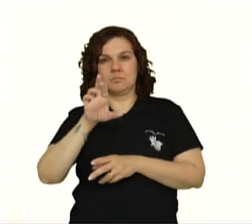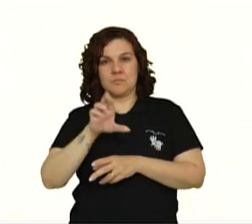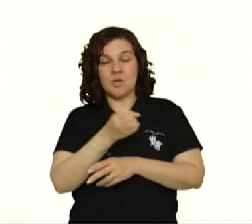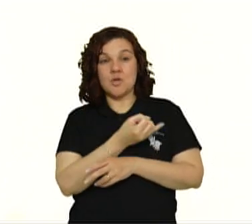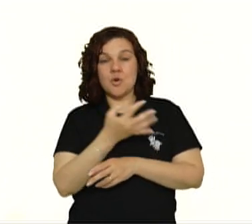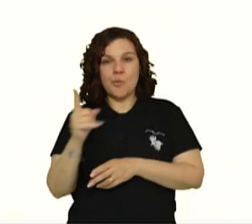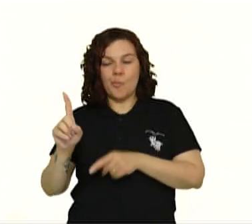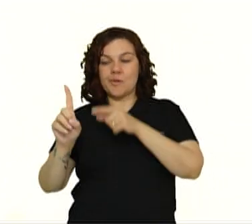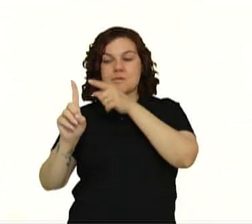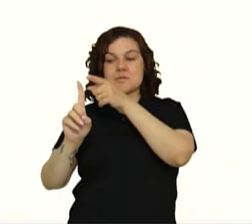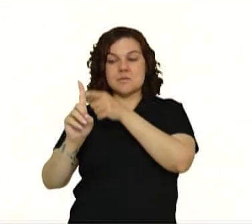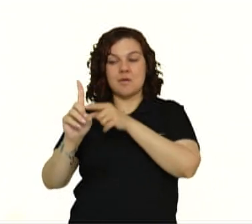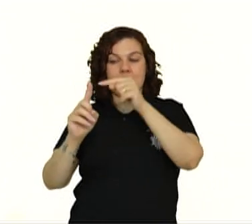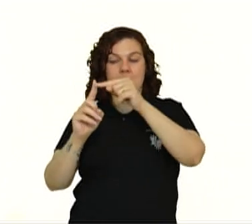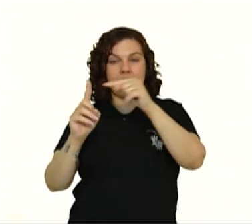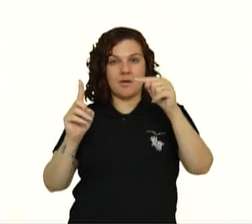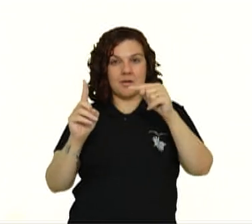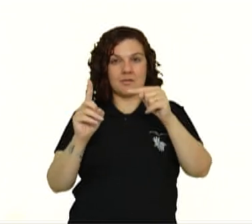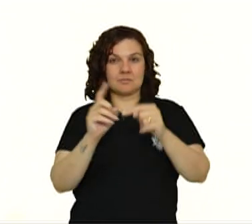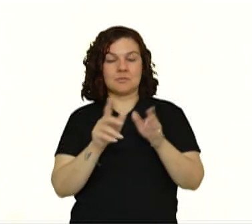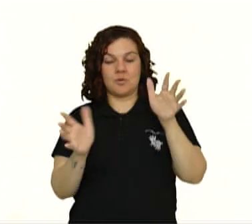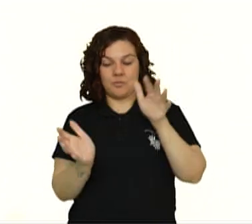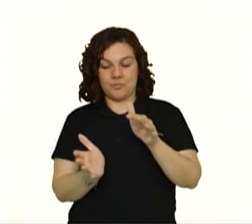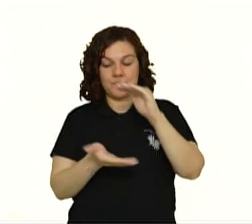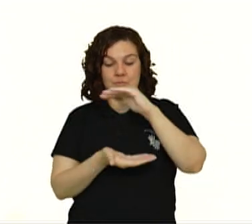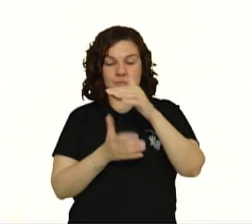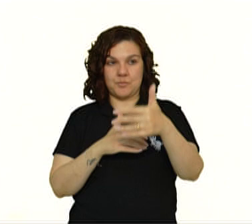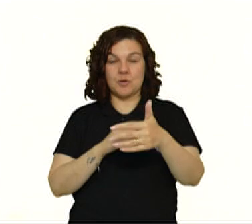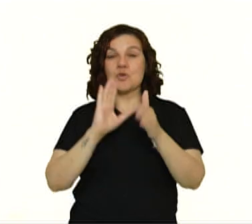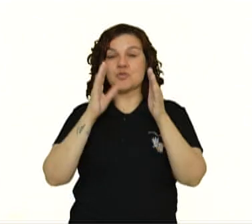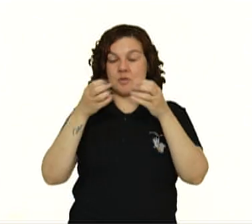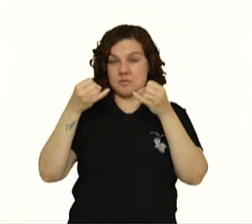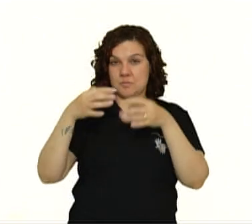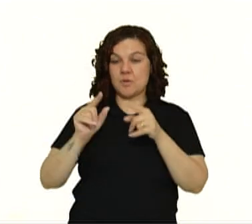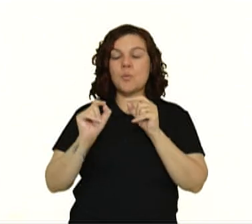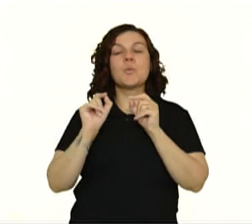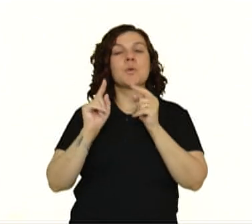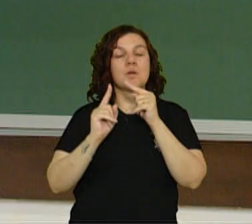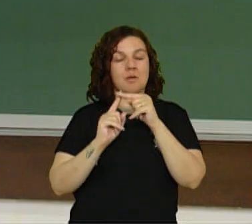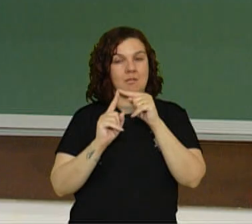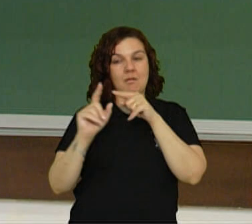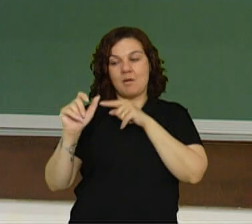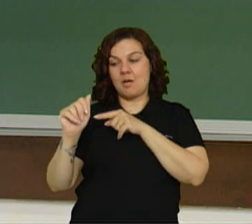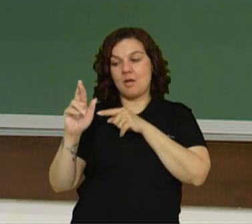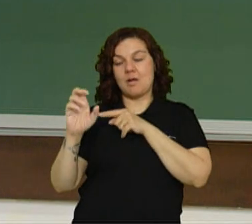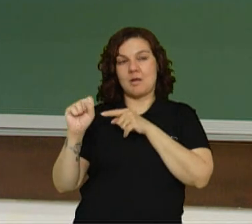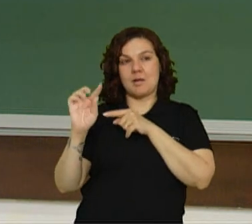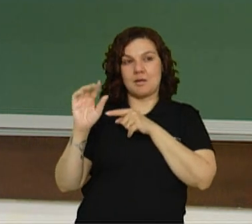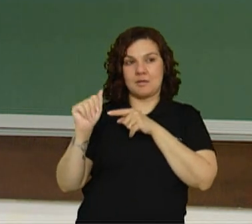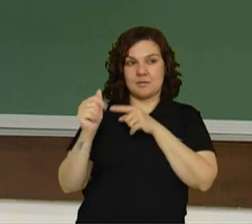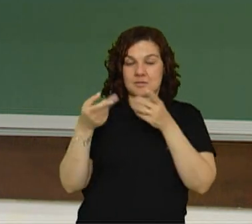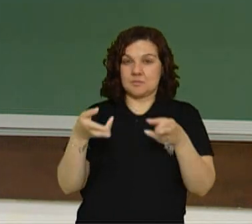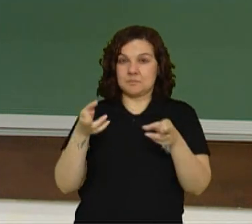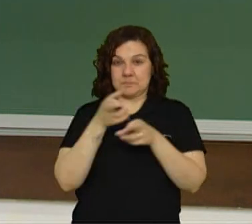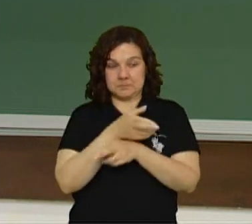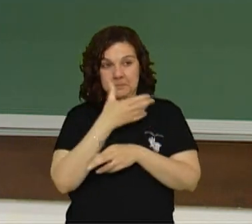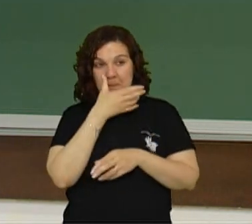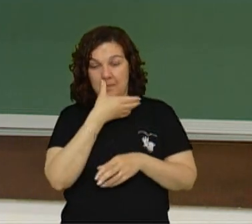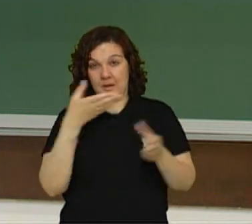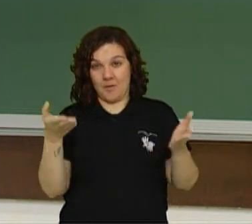de arestas de um cubo. Já falamos o que é aresta, já mostramos a relação de